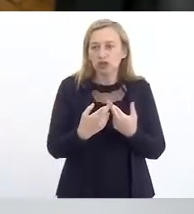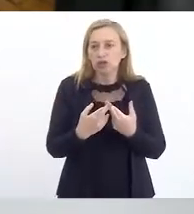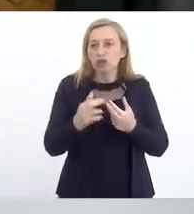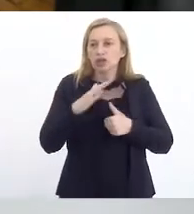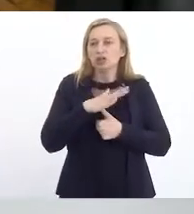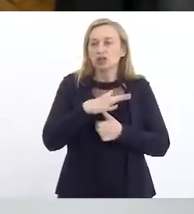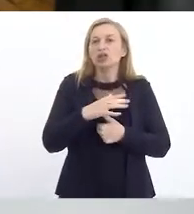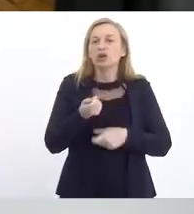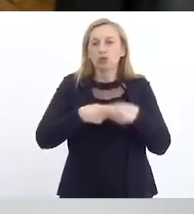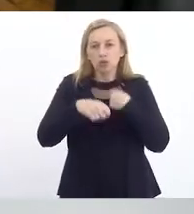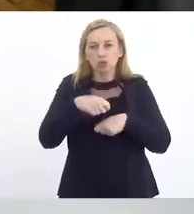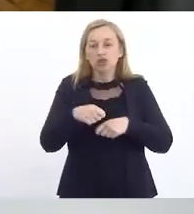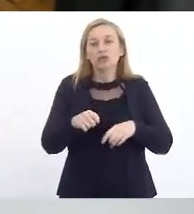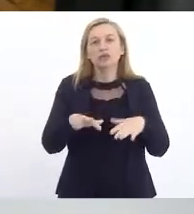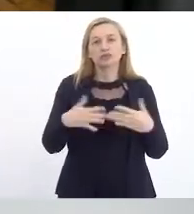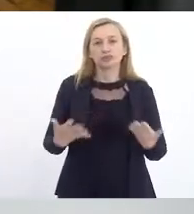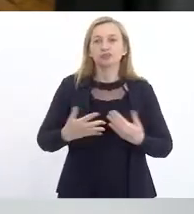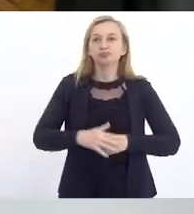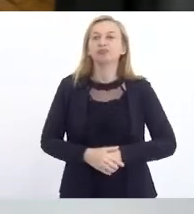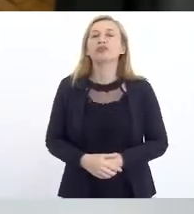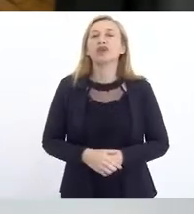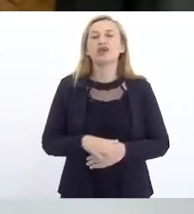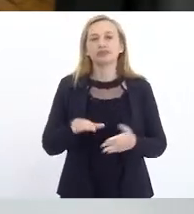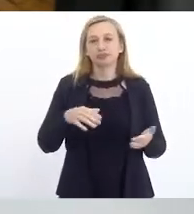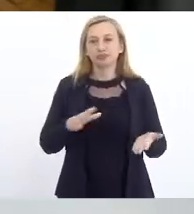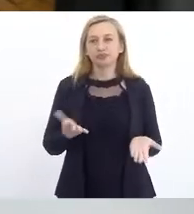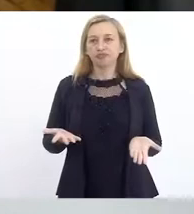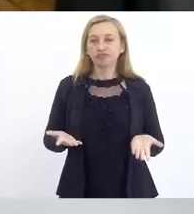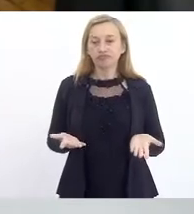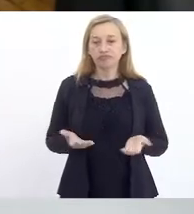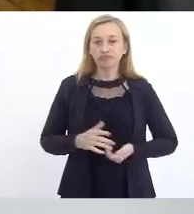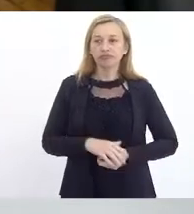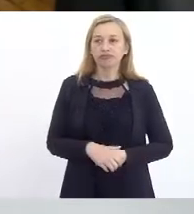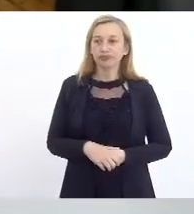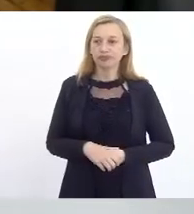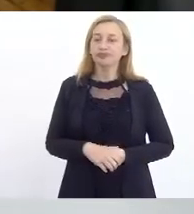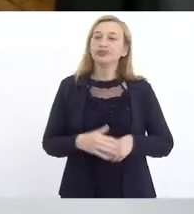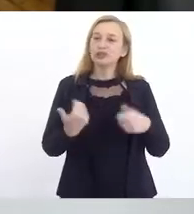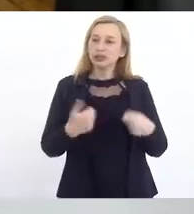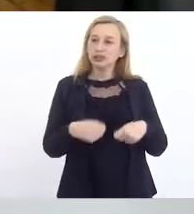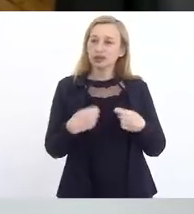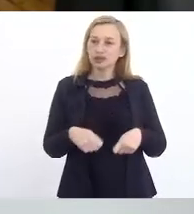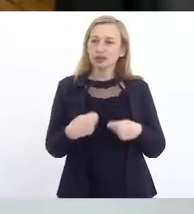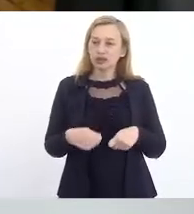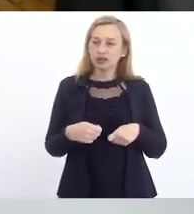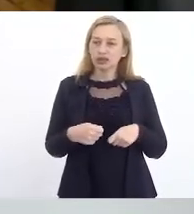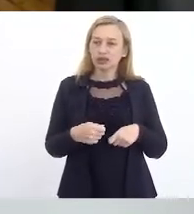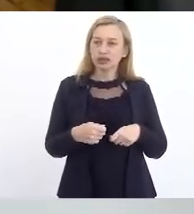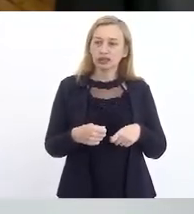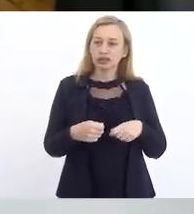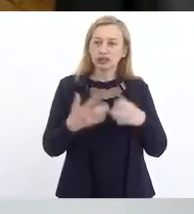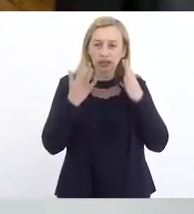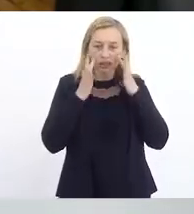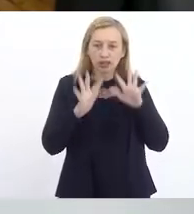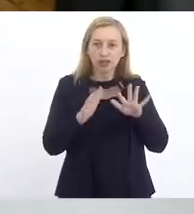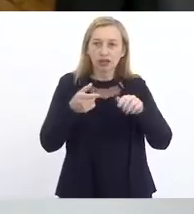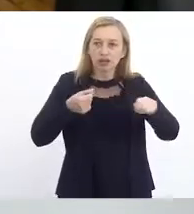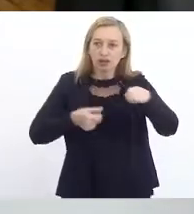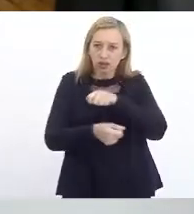reitores e os economistas. Enfim, eu acho que é basicamente isso, quer dizer, ele tem que estar para investimento, infraestrutura